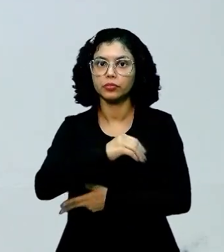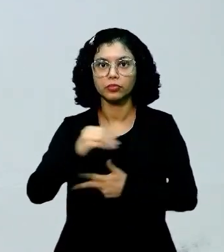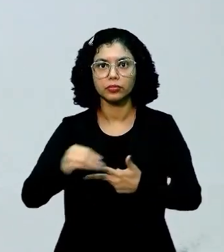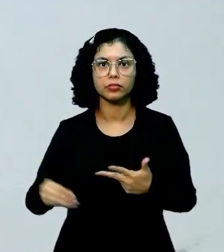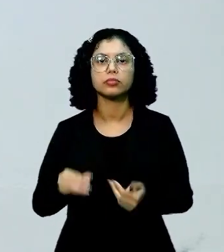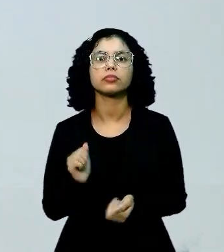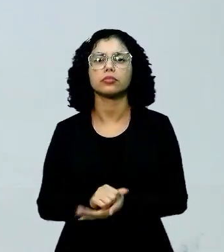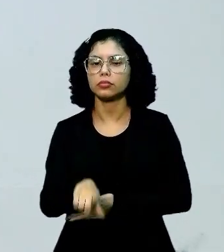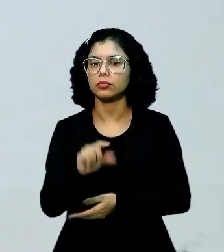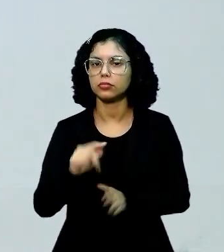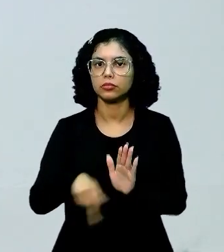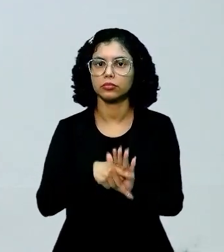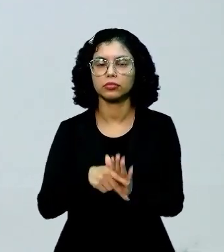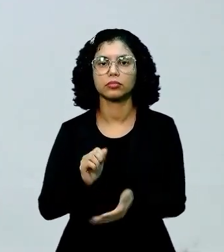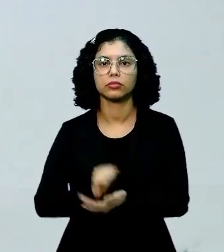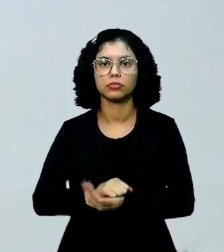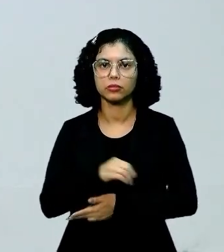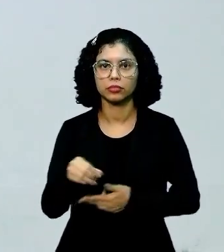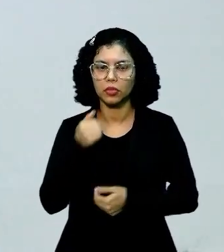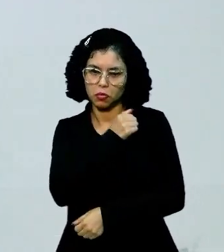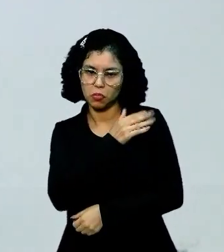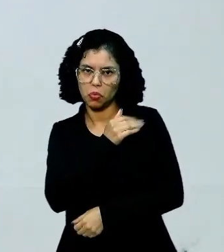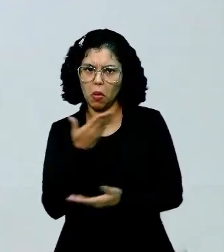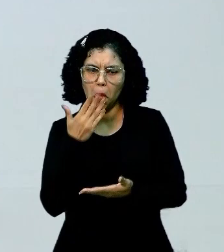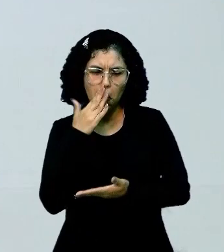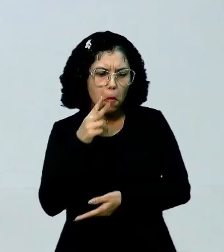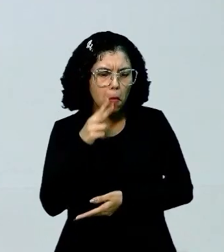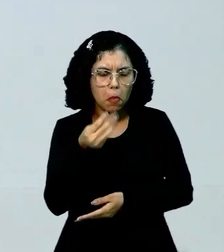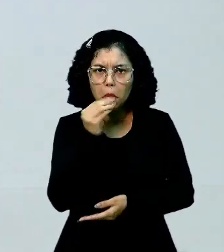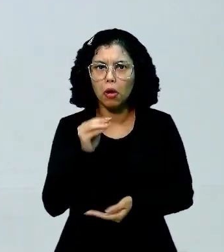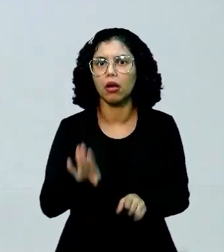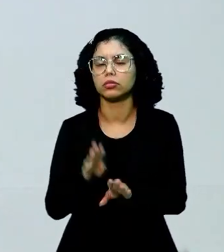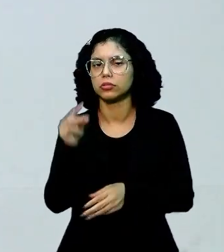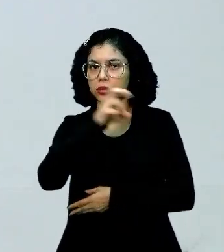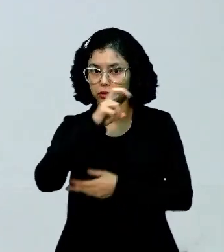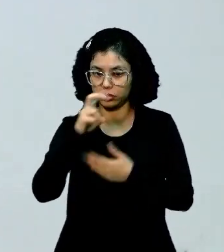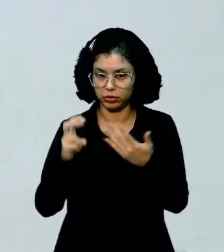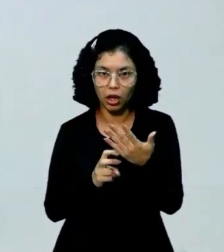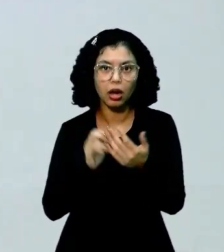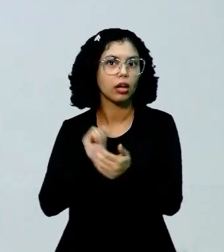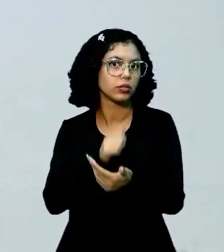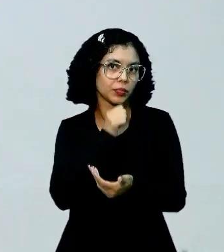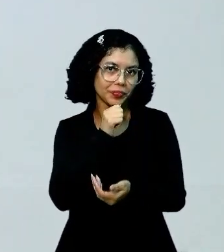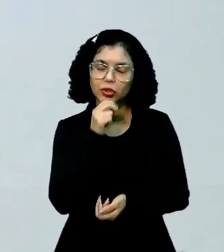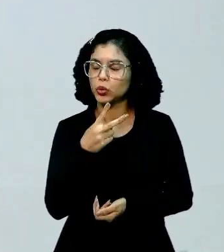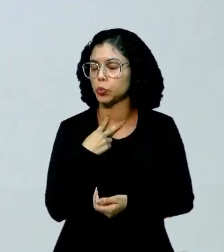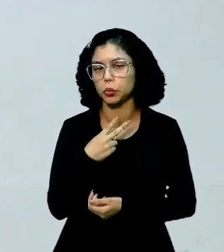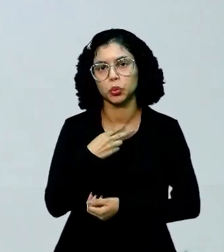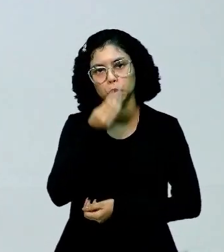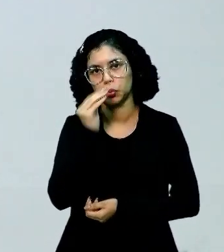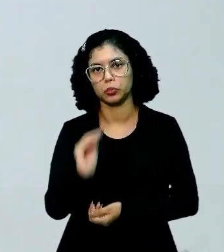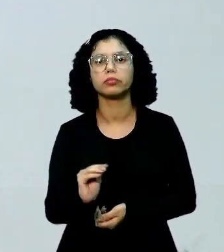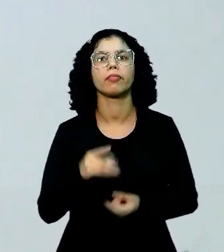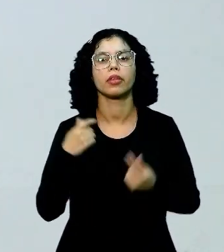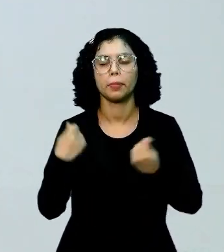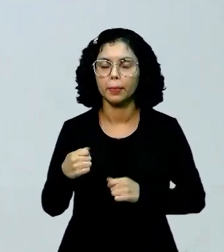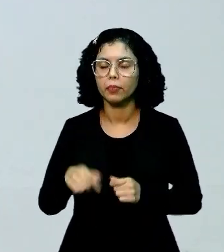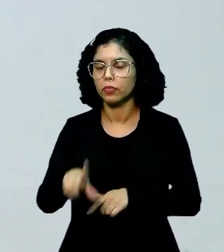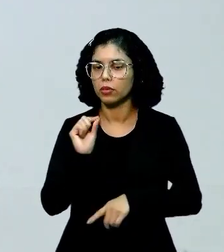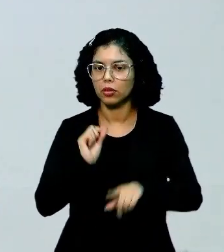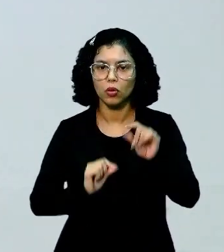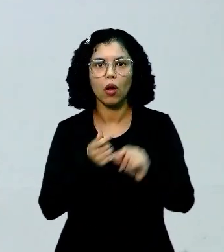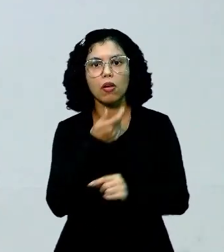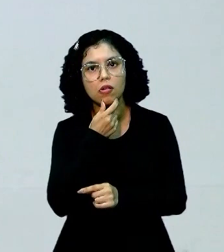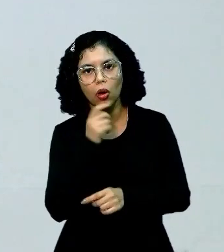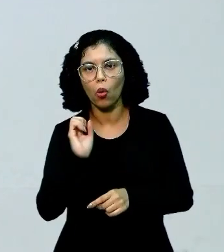acertar questões, né? Então não se pode desprezar 5 questões aí de língua espanhola ou língua inglesa, né? Depende de qual você tenha escolhido,